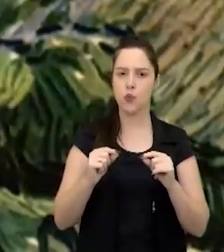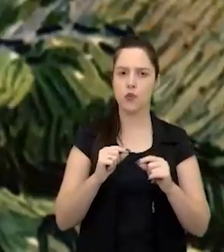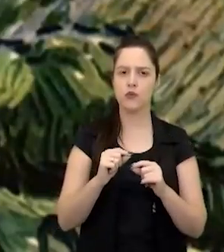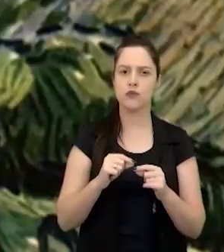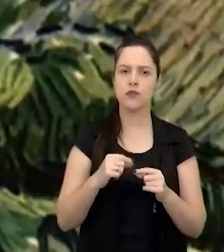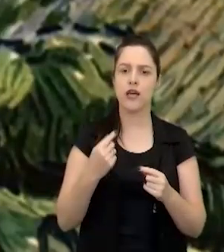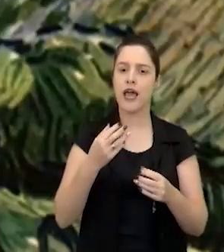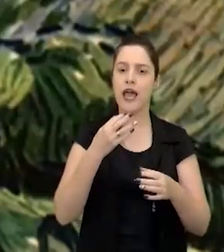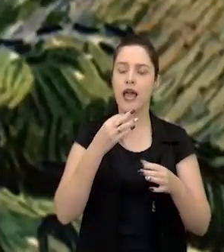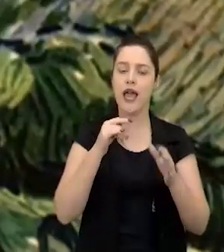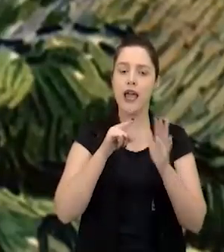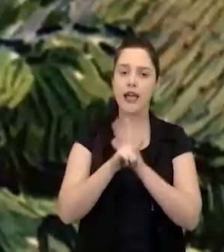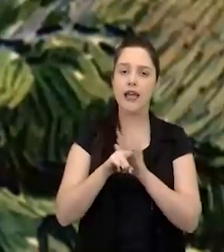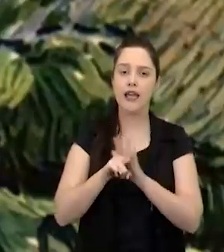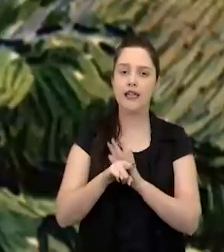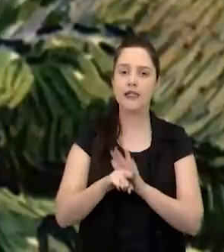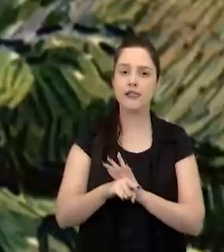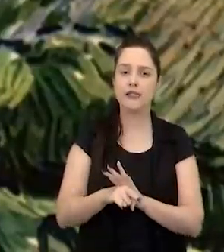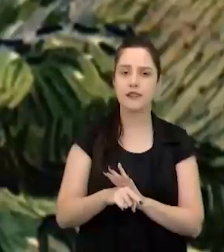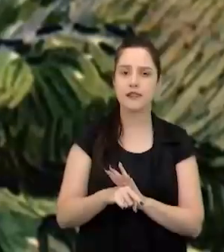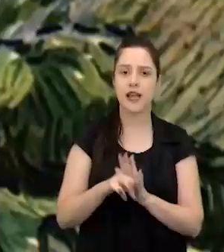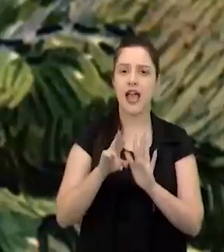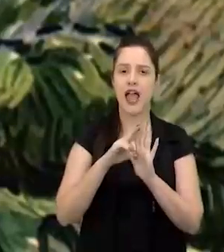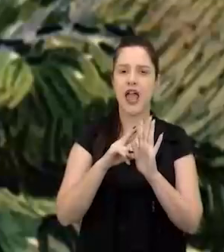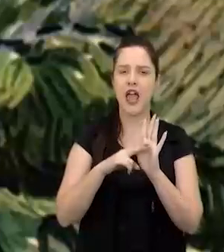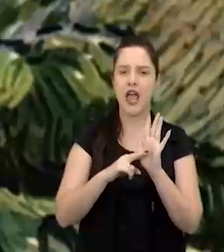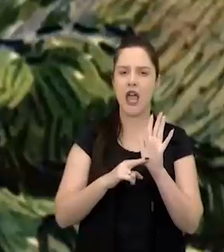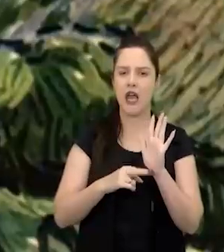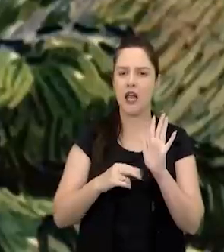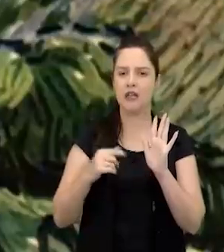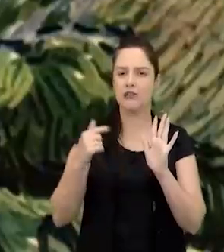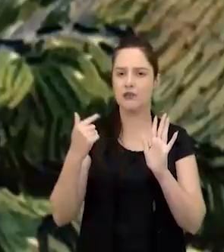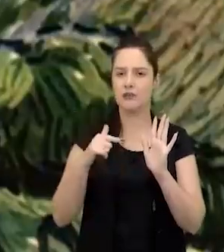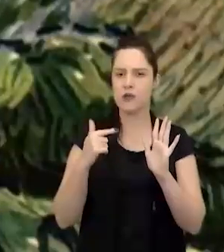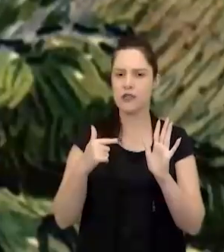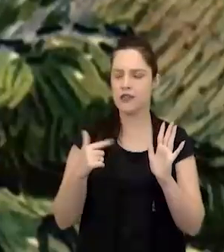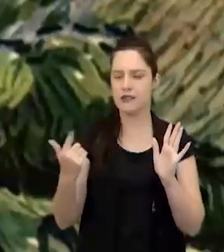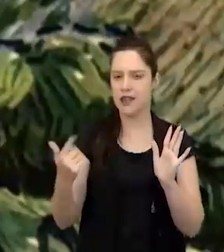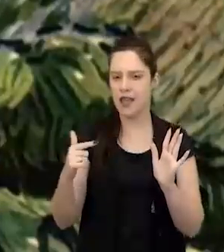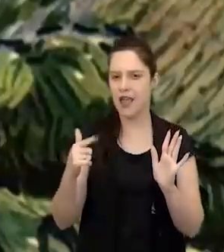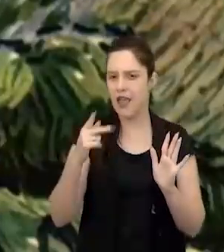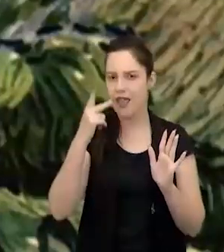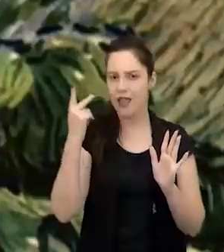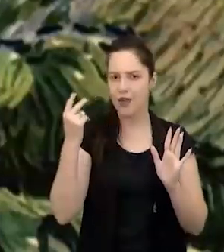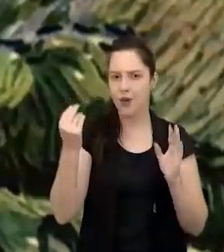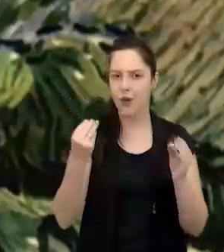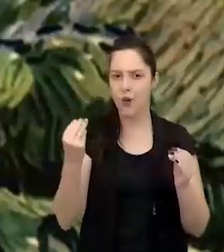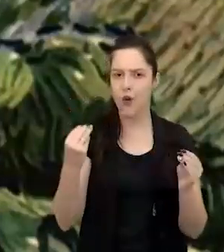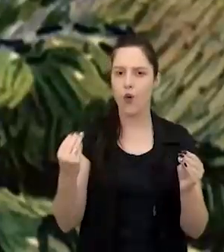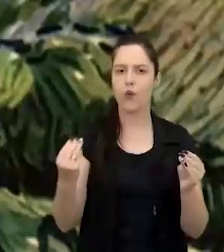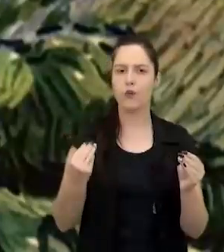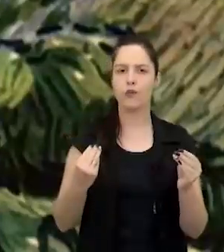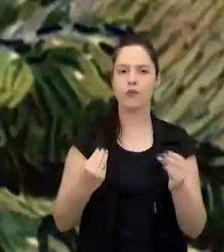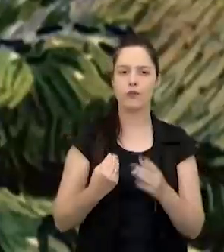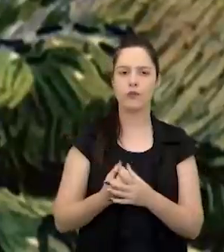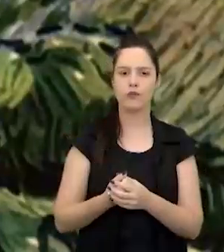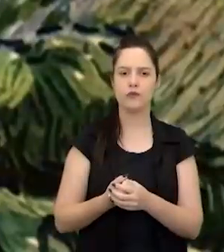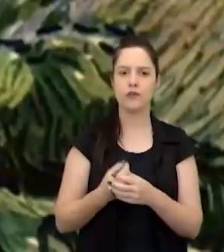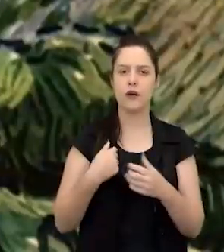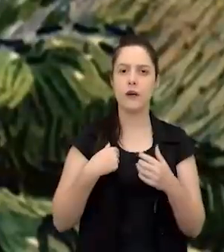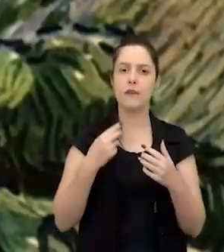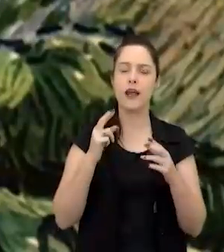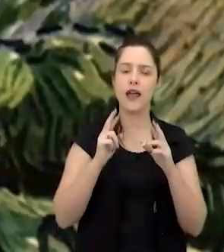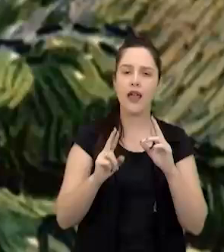a questionar, né, as regras. Não existe... A gente, até os professores de arte vão talvez concordar aí com o professor, essa é a minha visão,